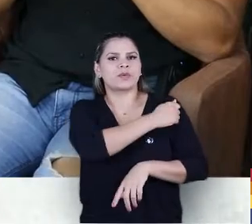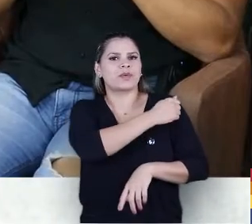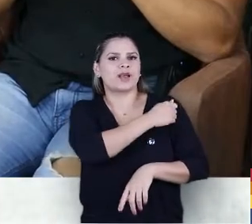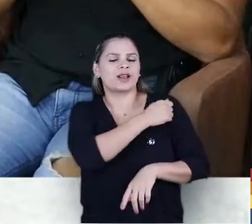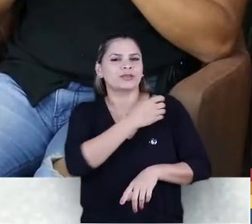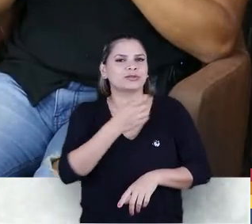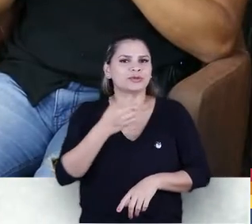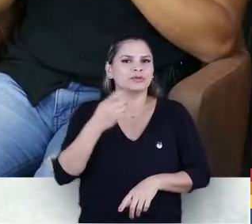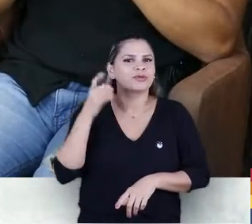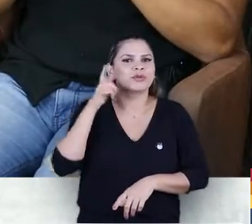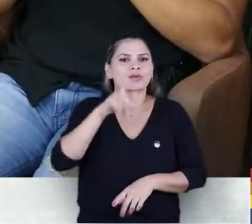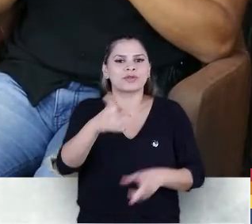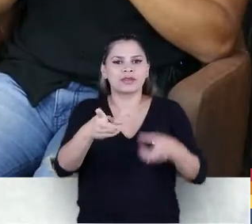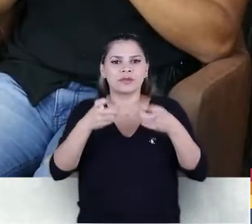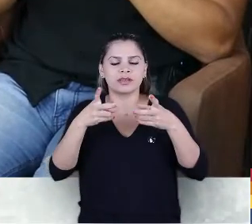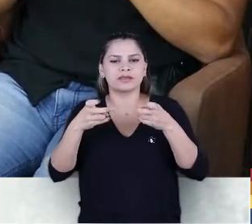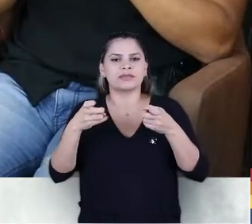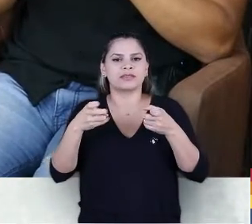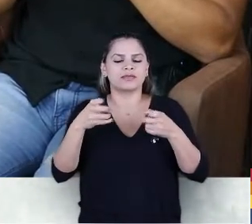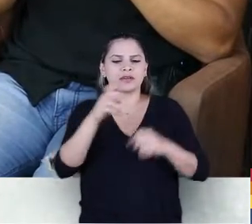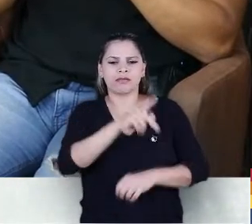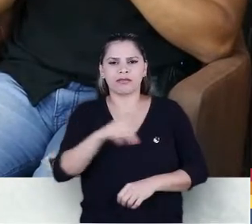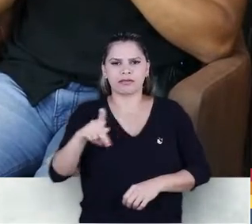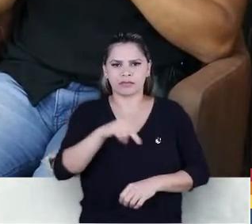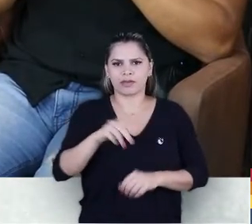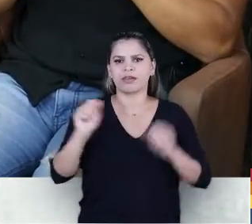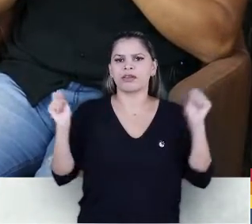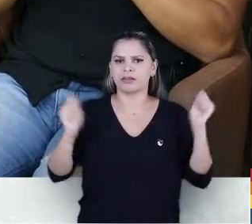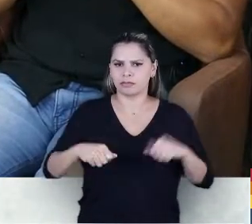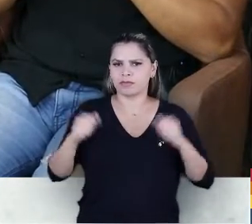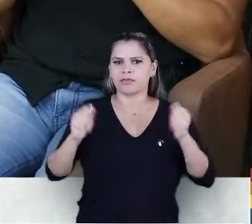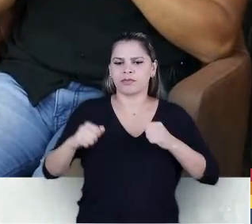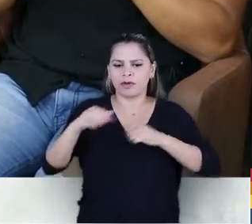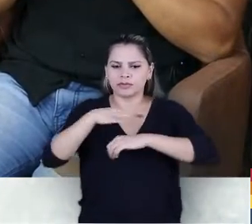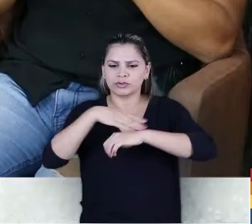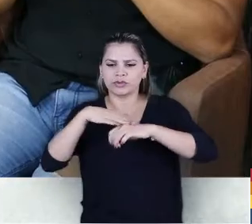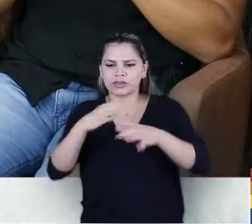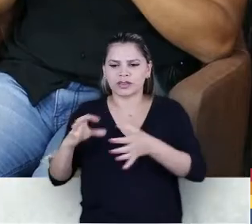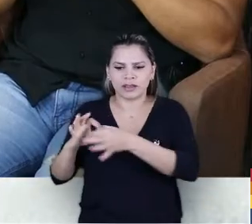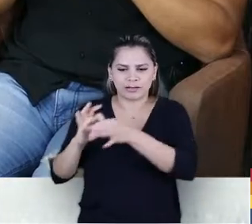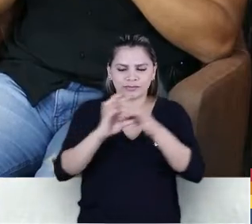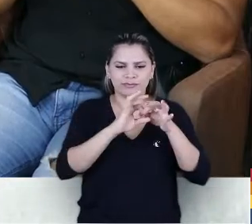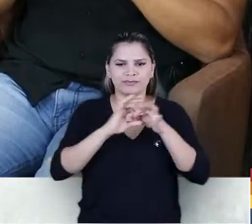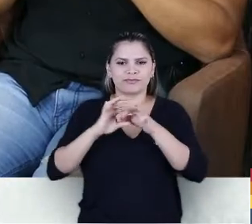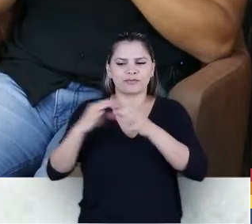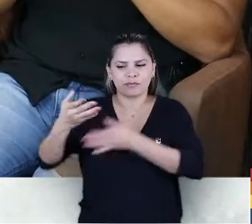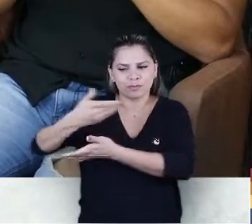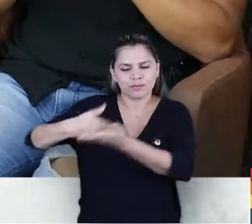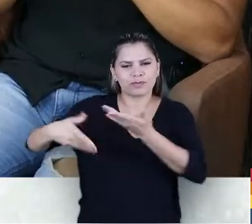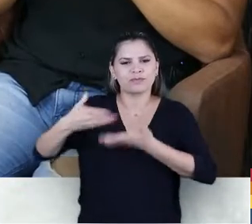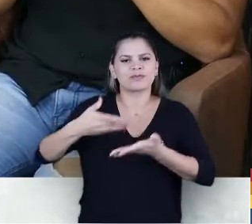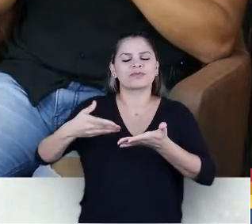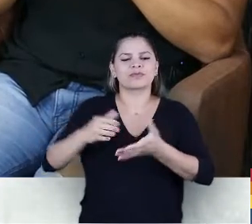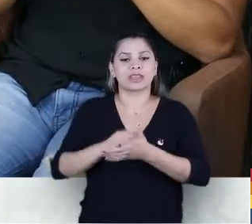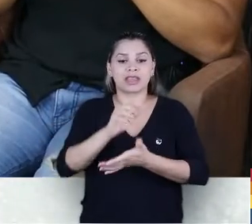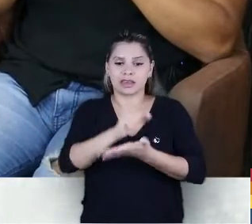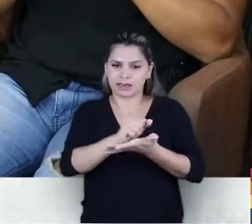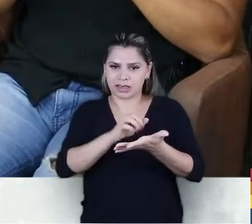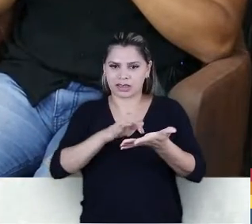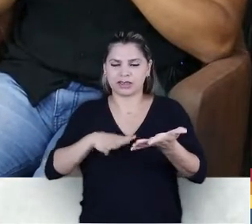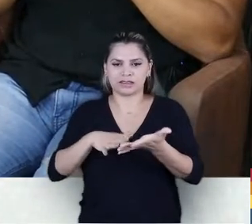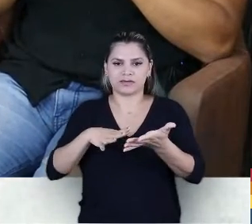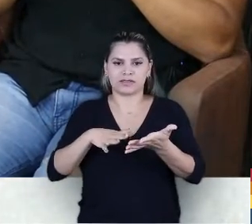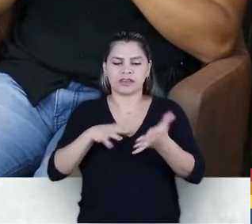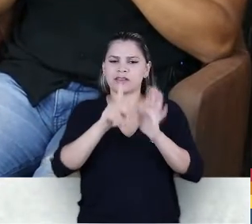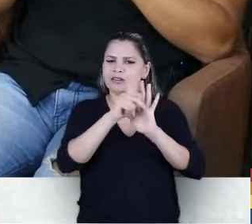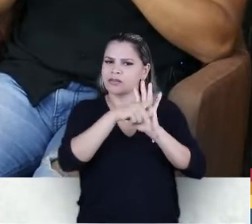vale para várias disciplinas, né? Para vários componentes. Mas também porque o aluno consegue perceber que aqueles